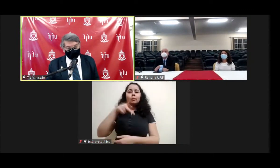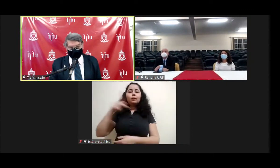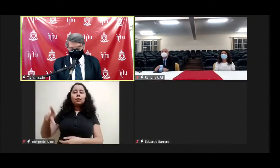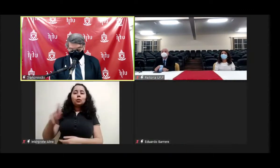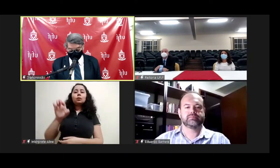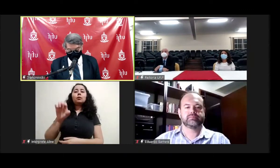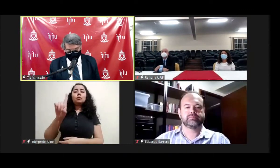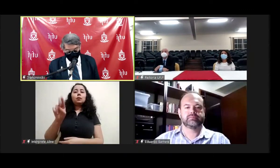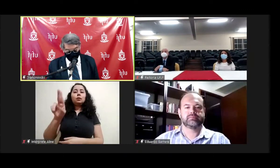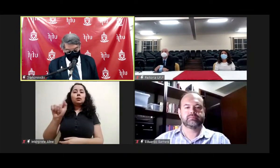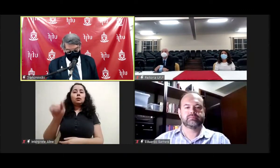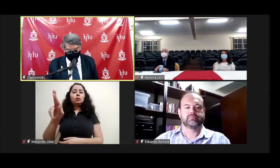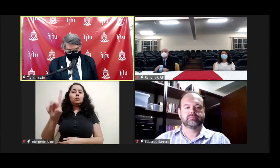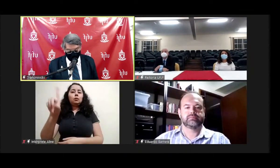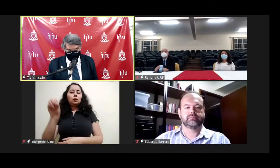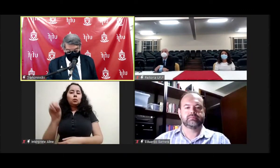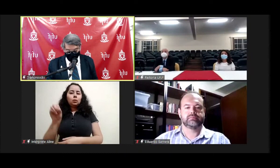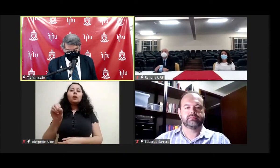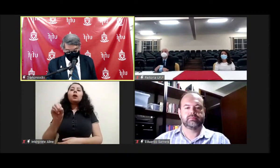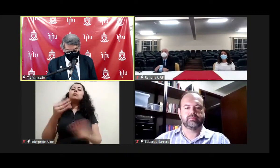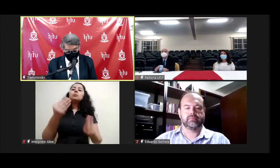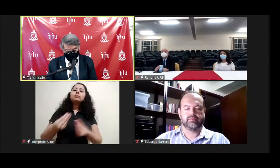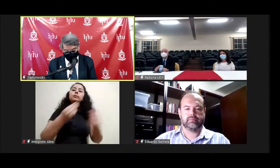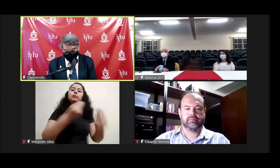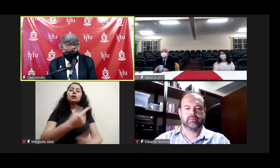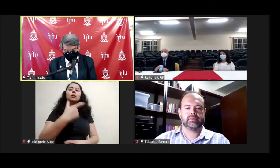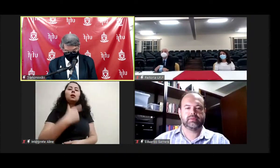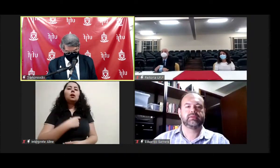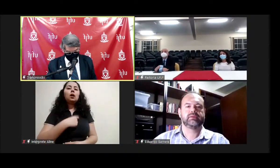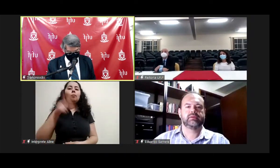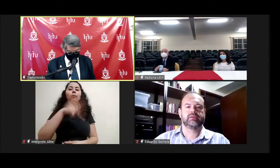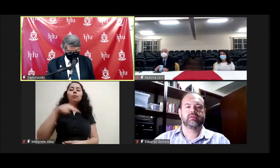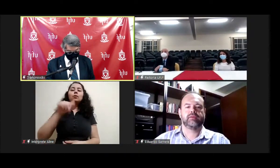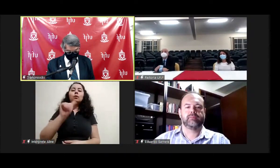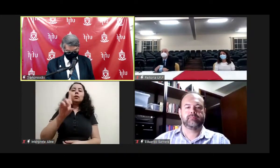medalha ao homenageado professor Ademar Barbosa Guimarães.